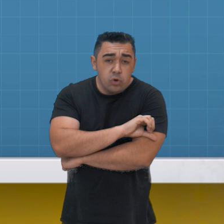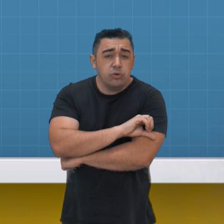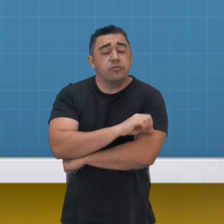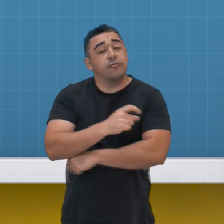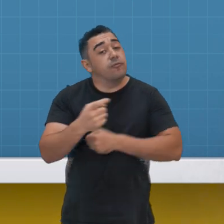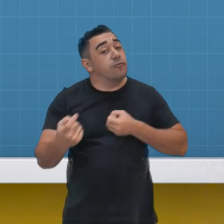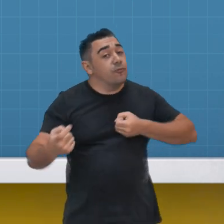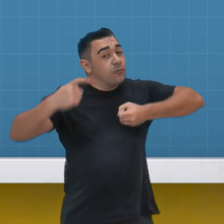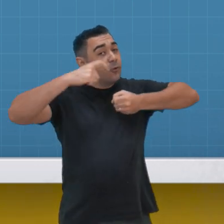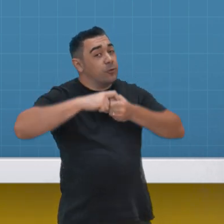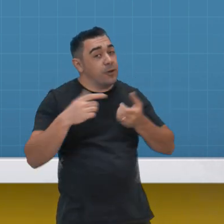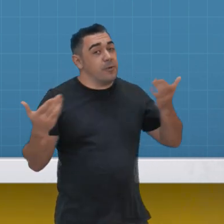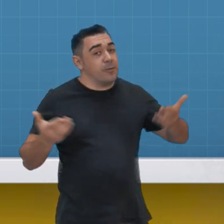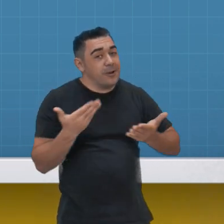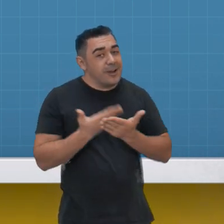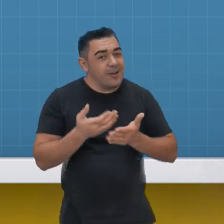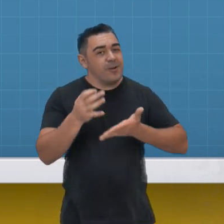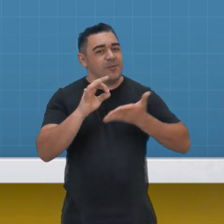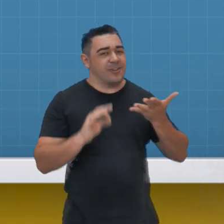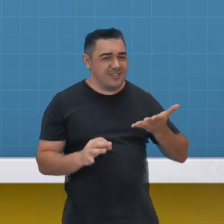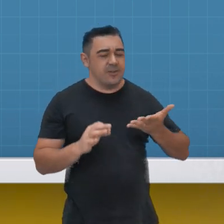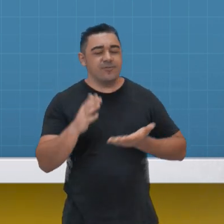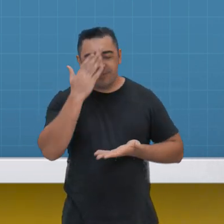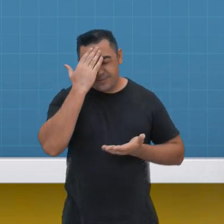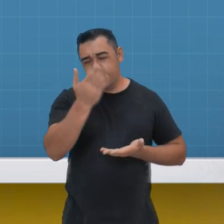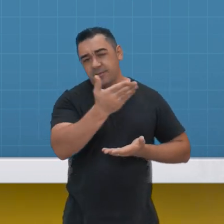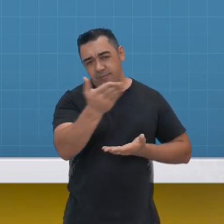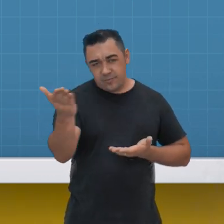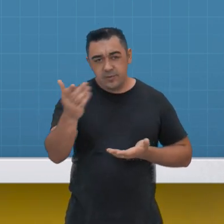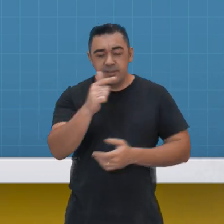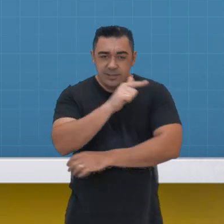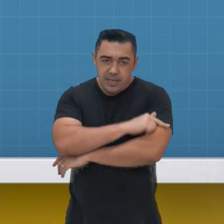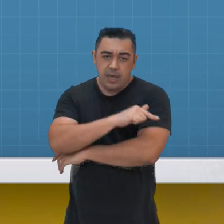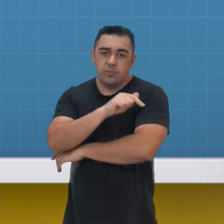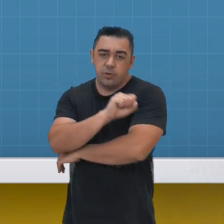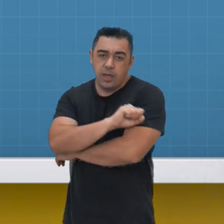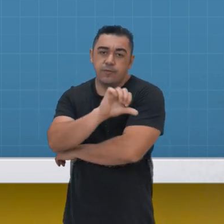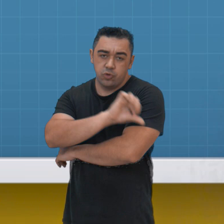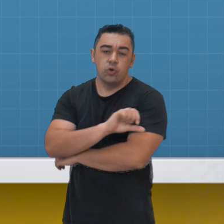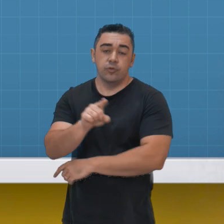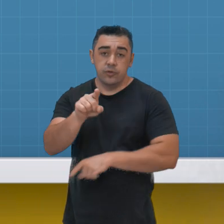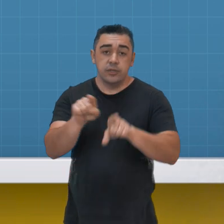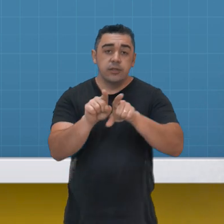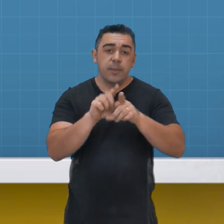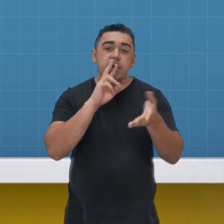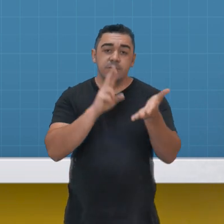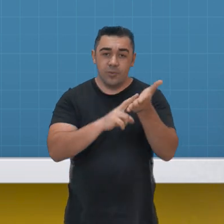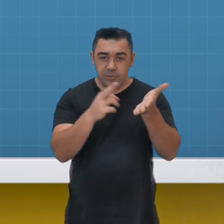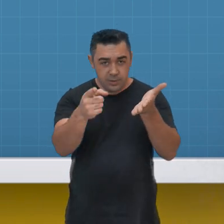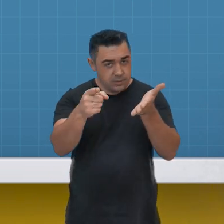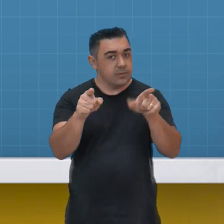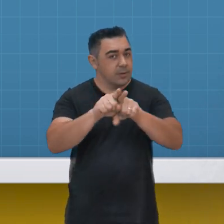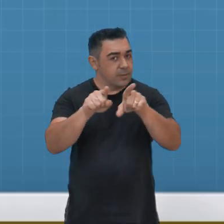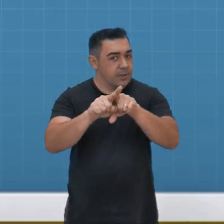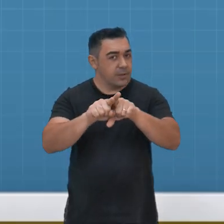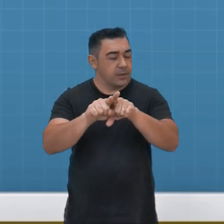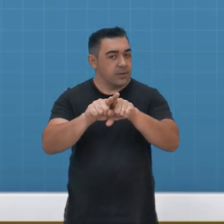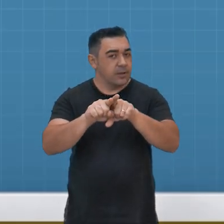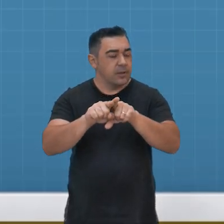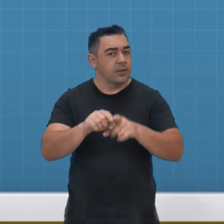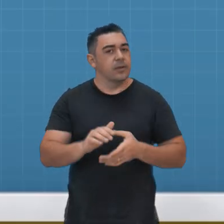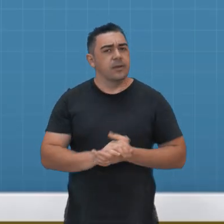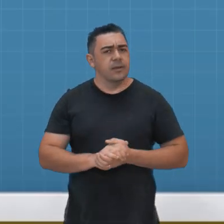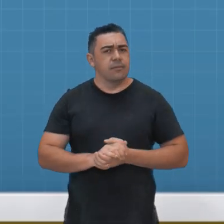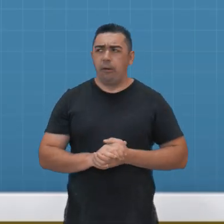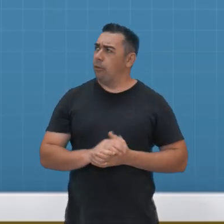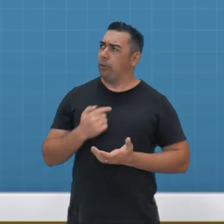ano, voltamos então para a nossa correção. Eu sei que vocês do 7º, do 8º e do 9º também responderam, né? Ou vocês